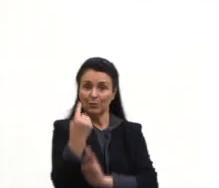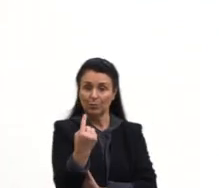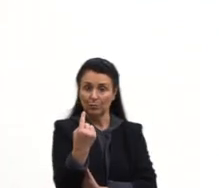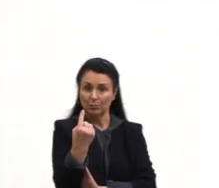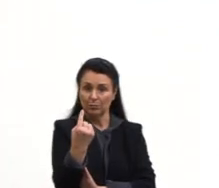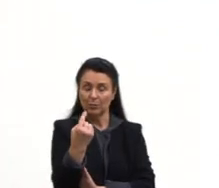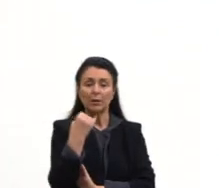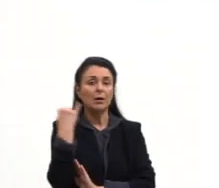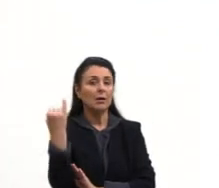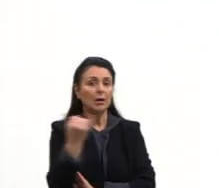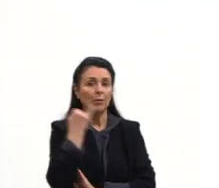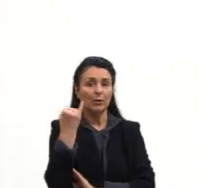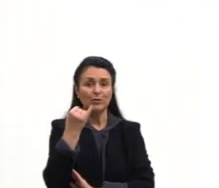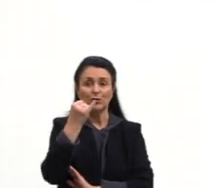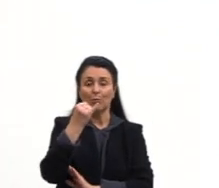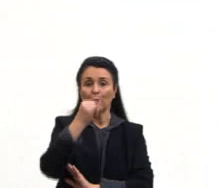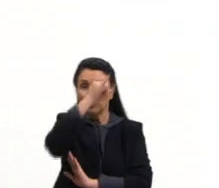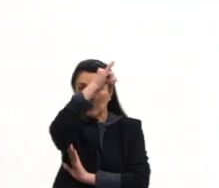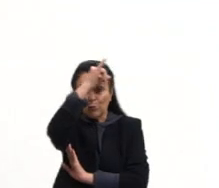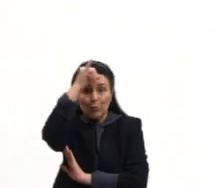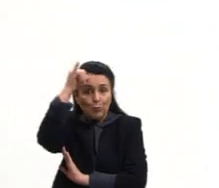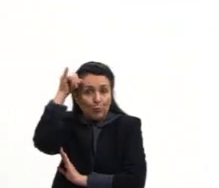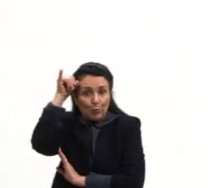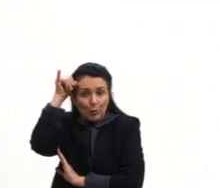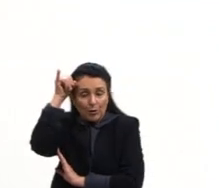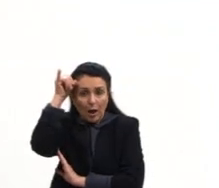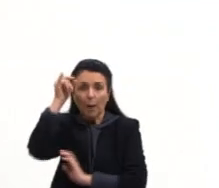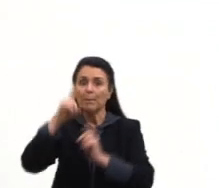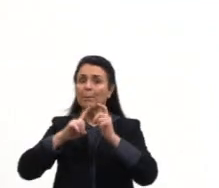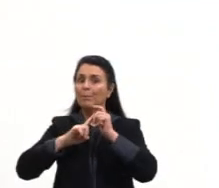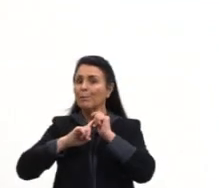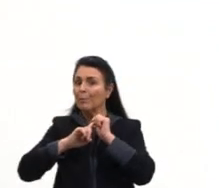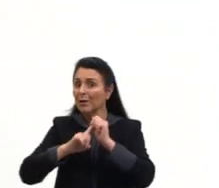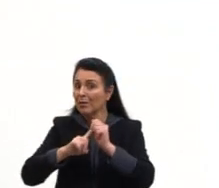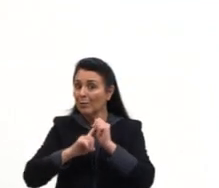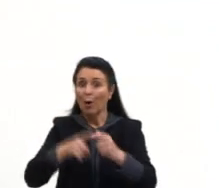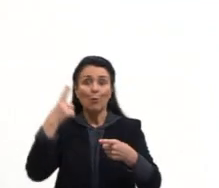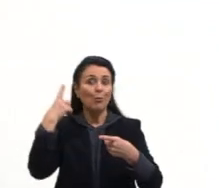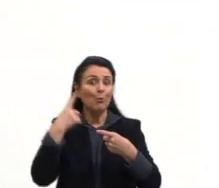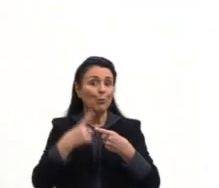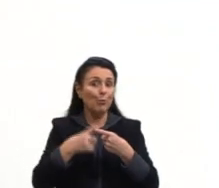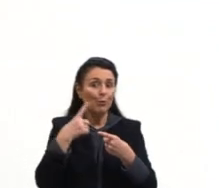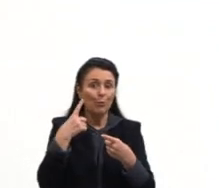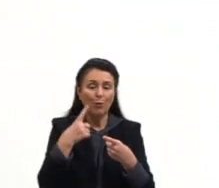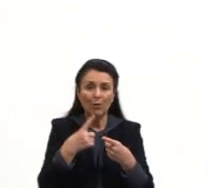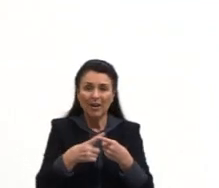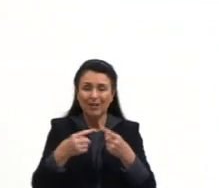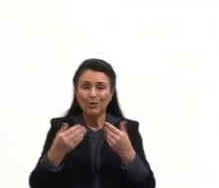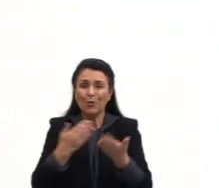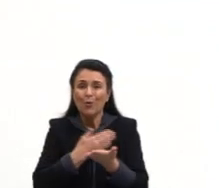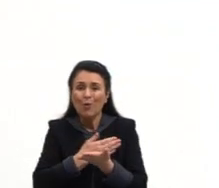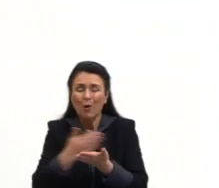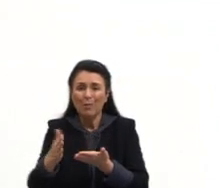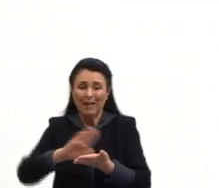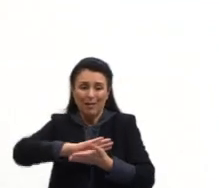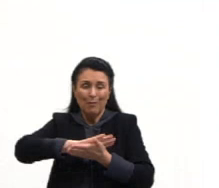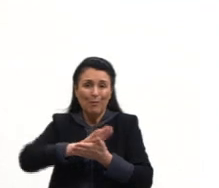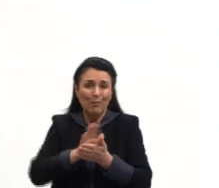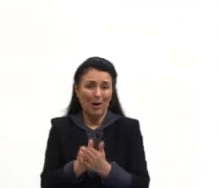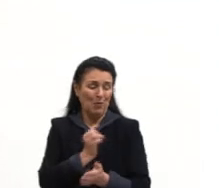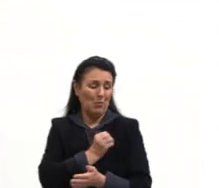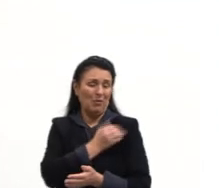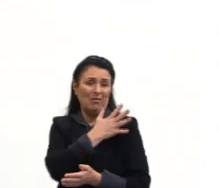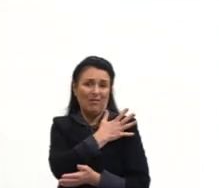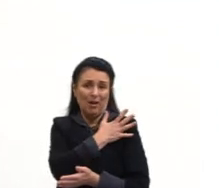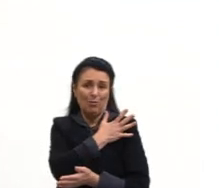Vale ressaltar que a ignorância é uma das principais causas da criação de preconceitos contra portadores de